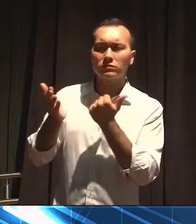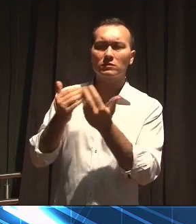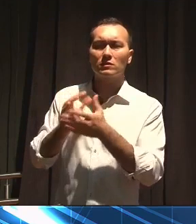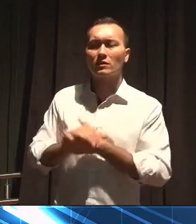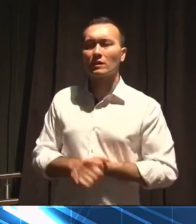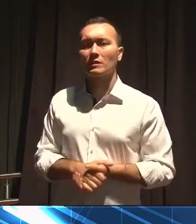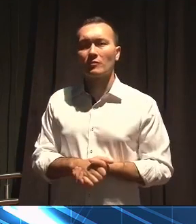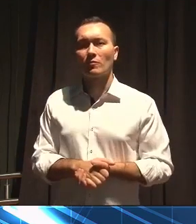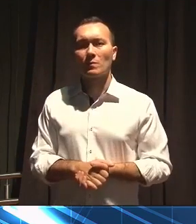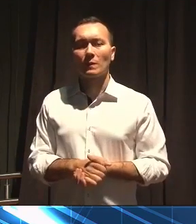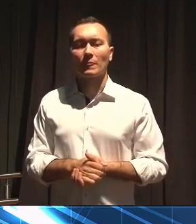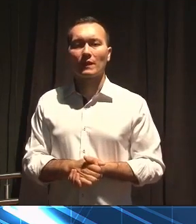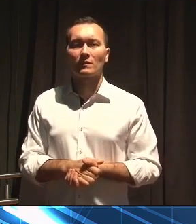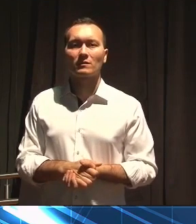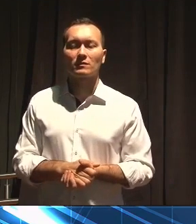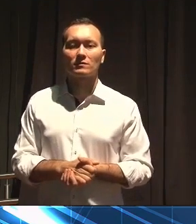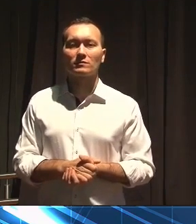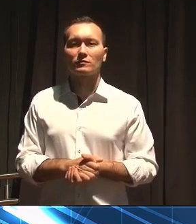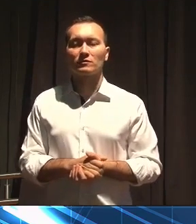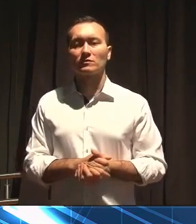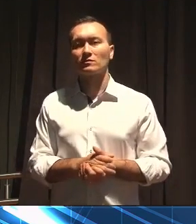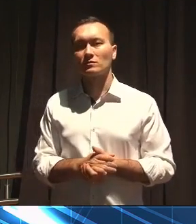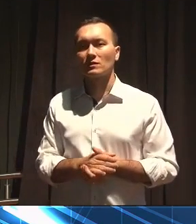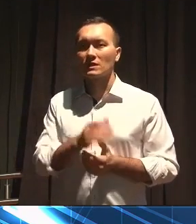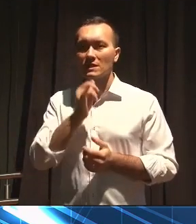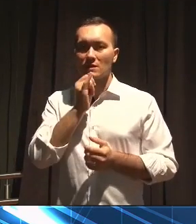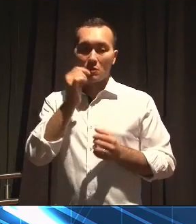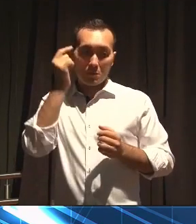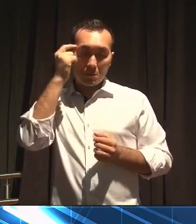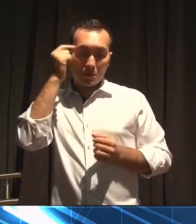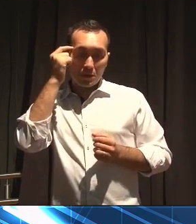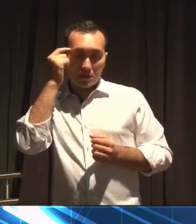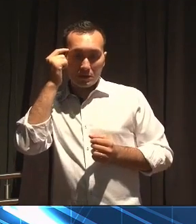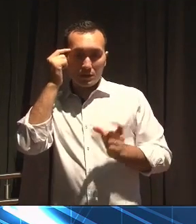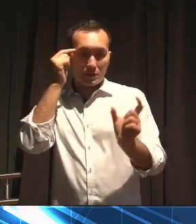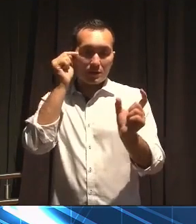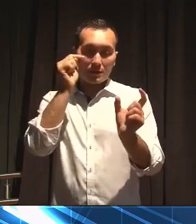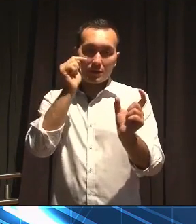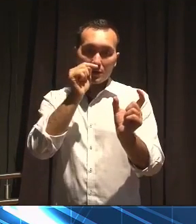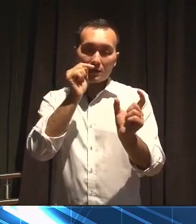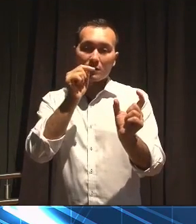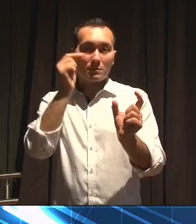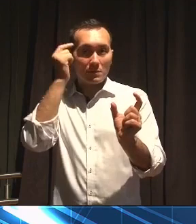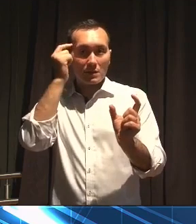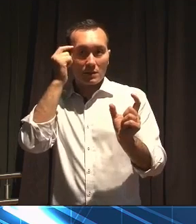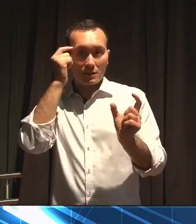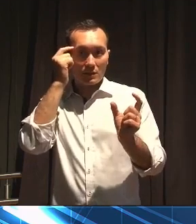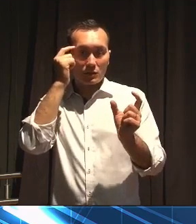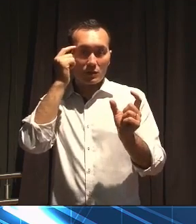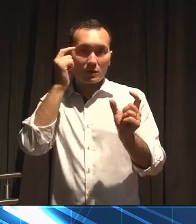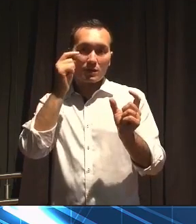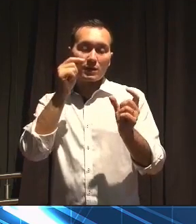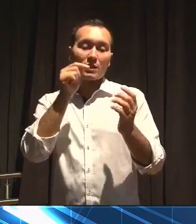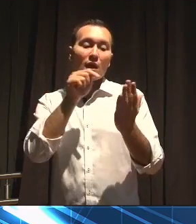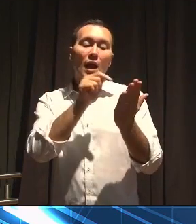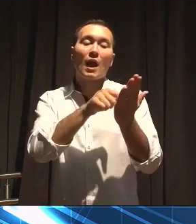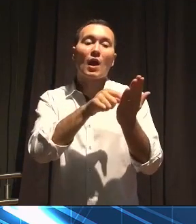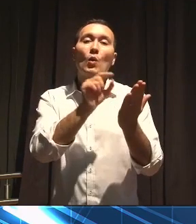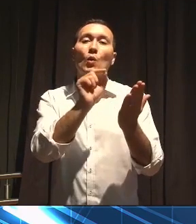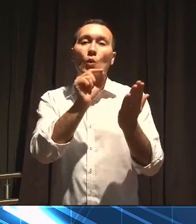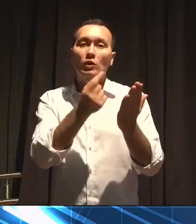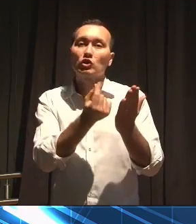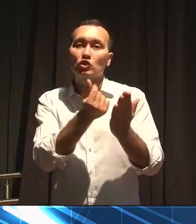na questão de finanças, quanto na questão de saber quem é o dono para tu poder começar a ver essas comparações,